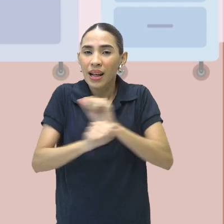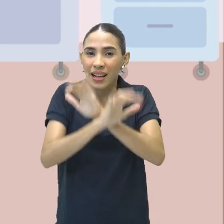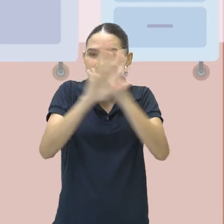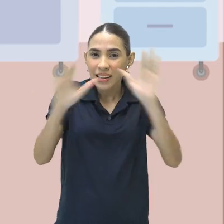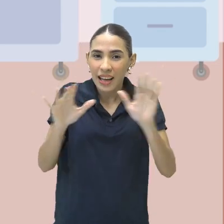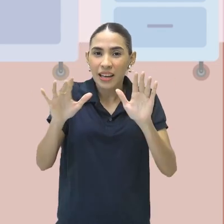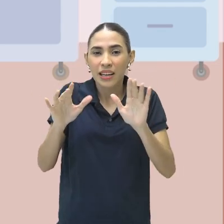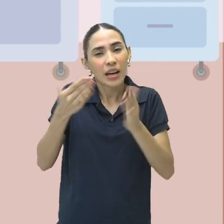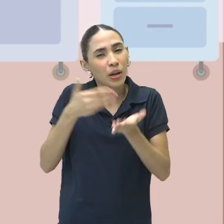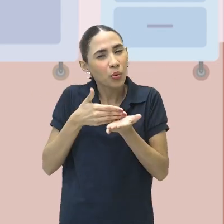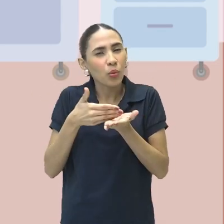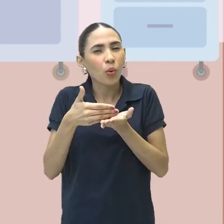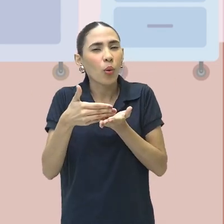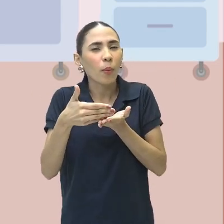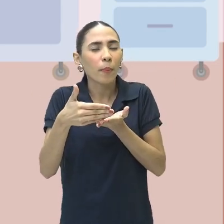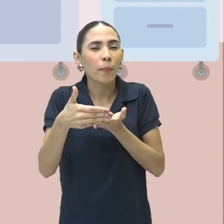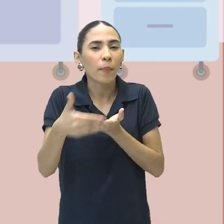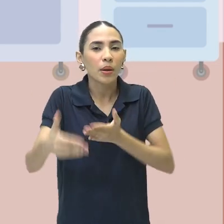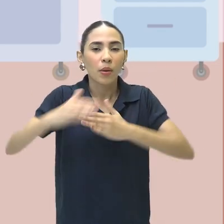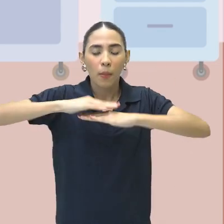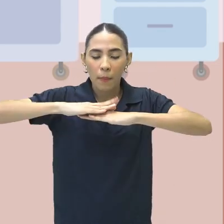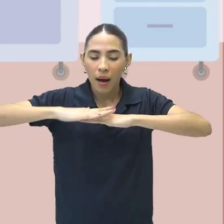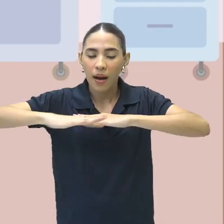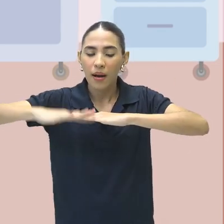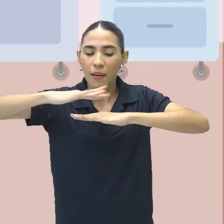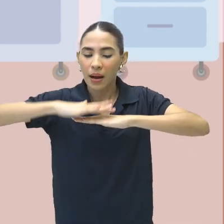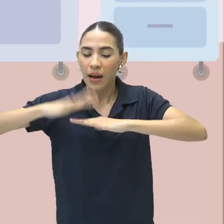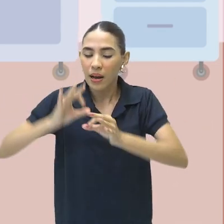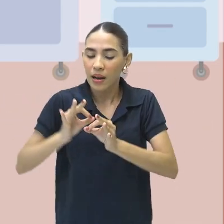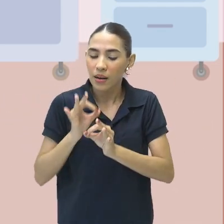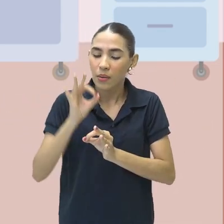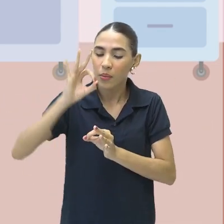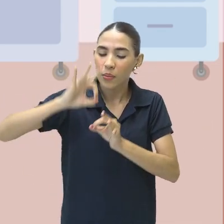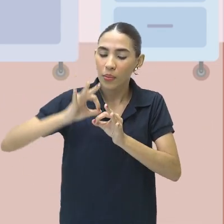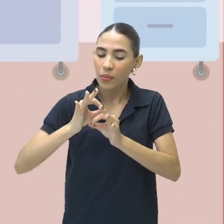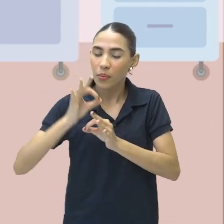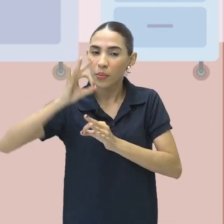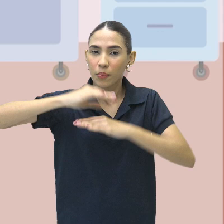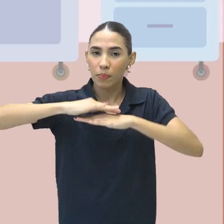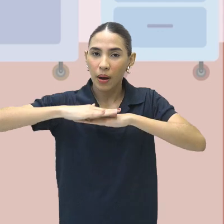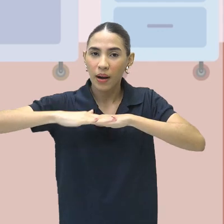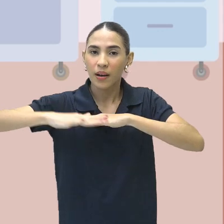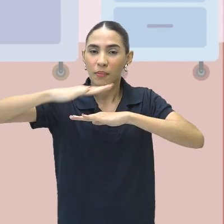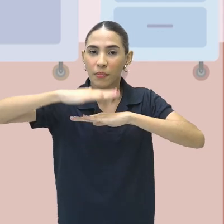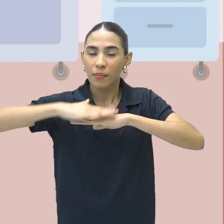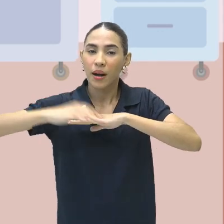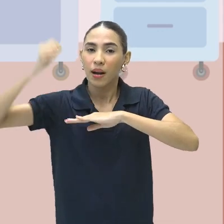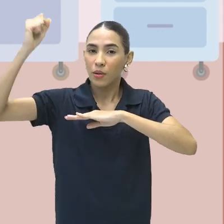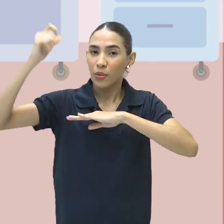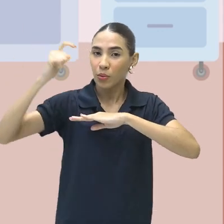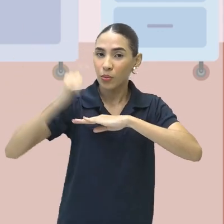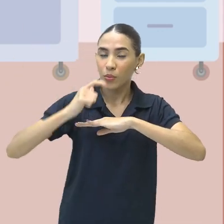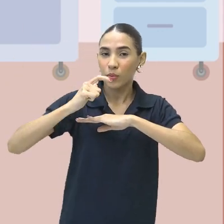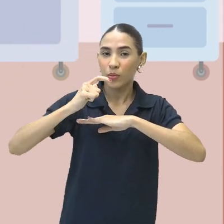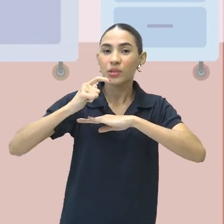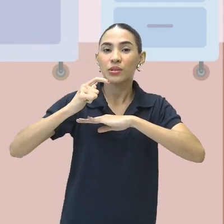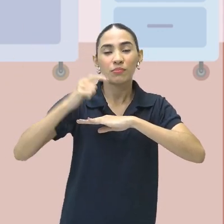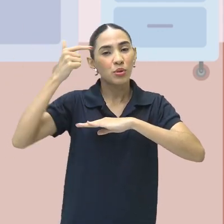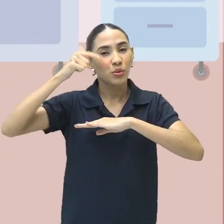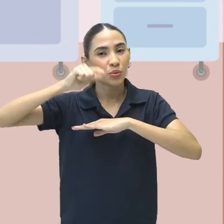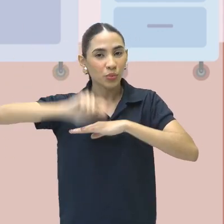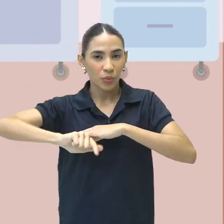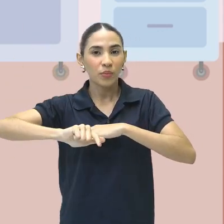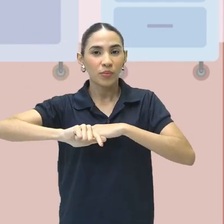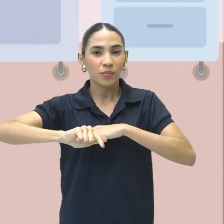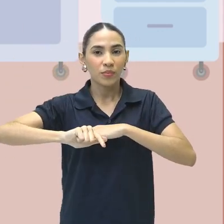foi passando-a devagar entre os fios, delicado traço de luz que a manhã repetiu